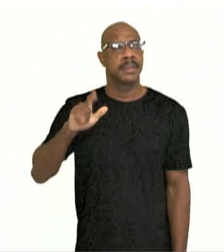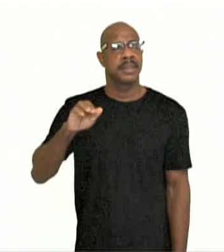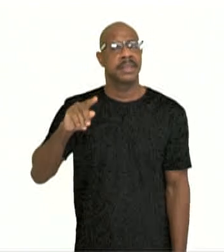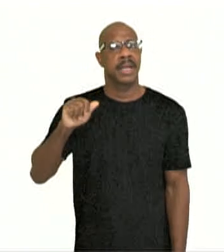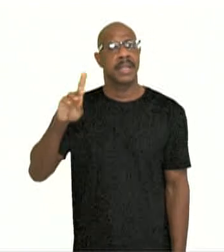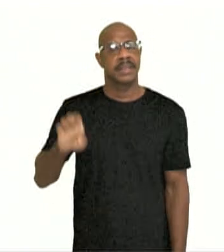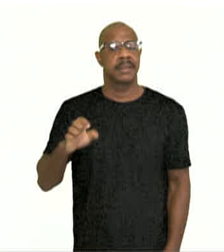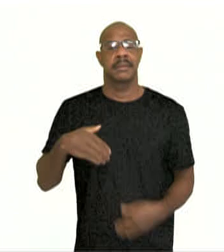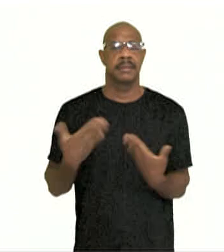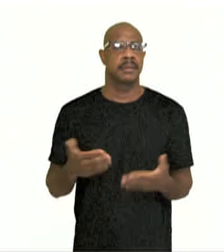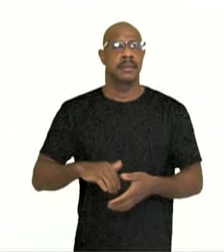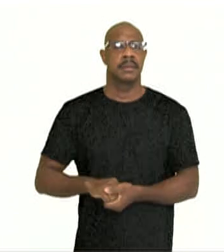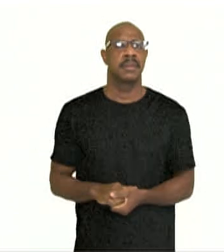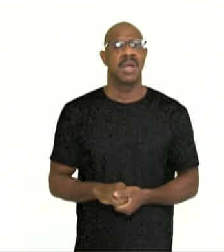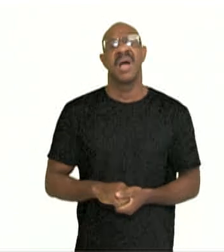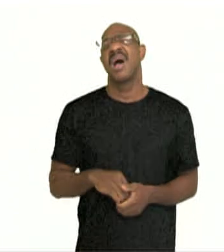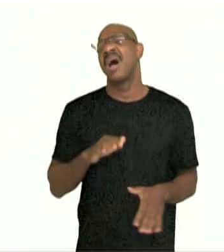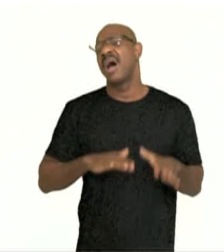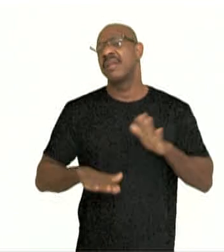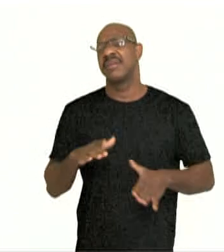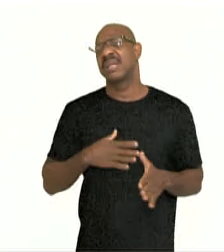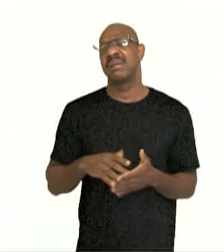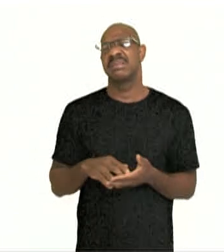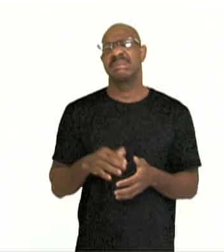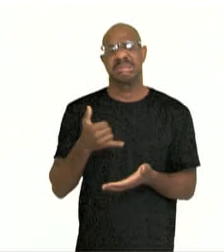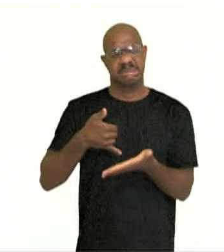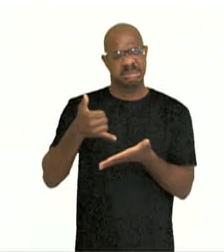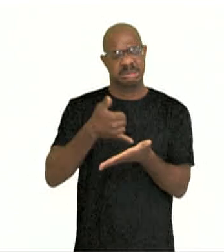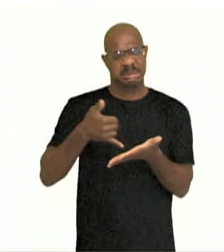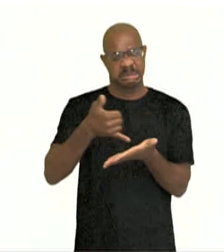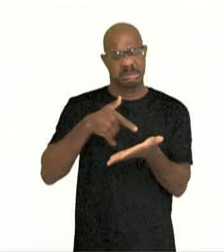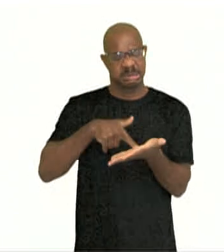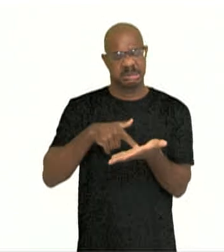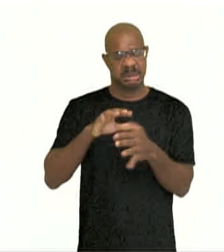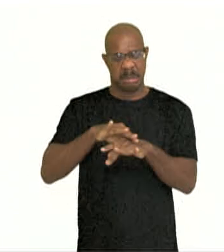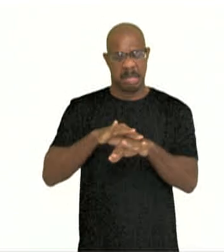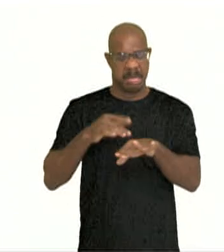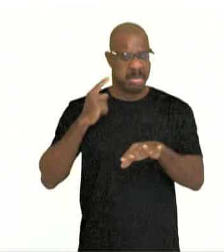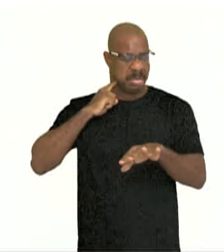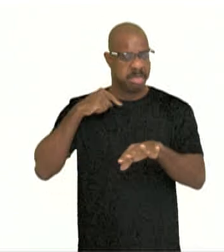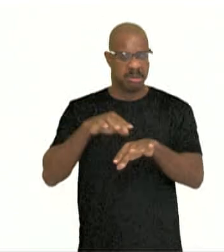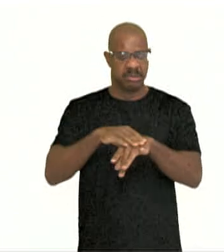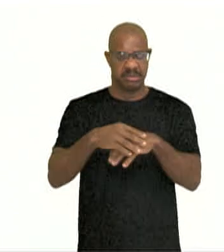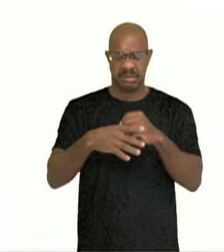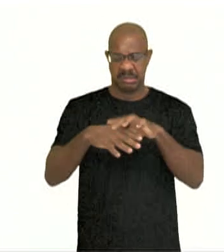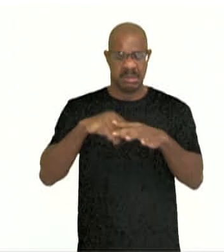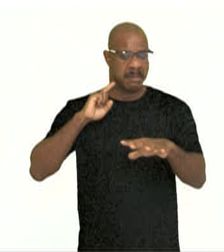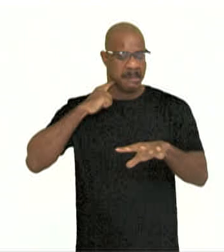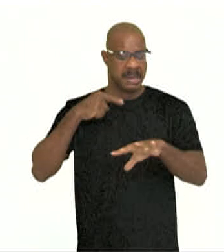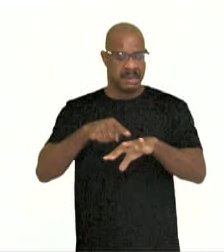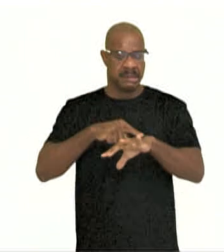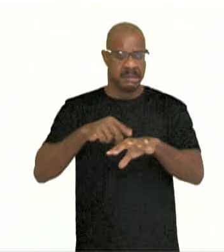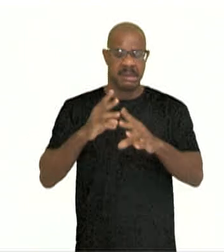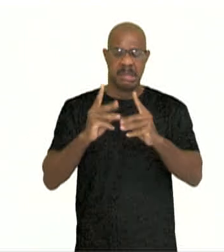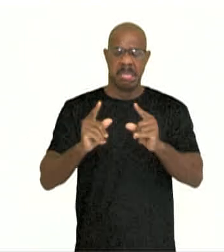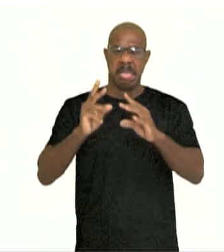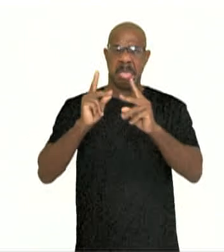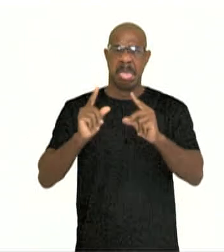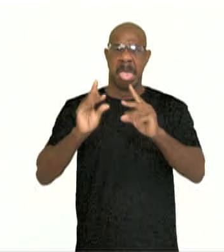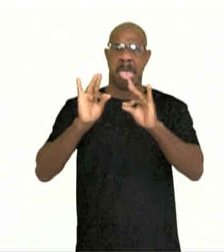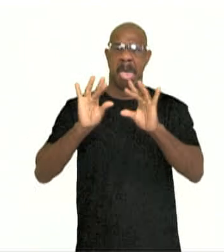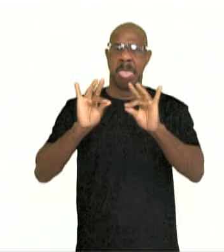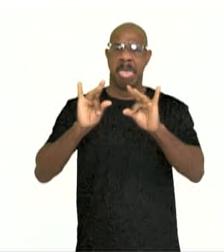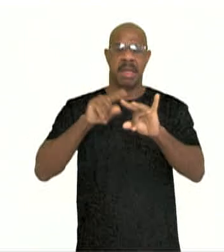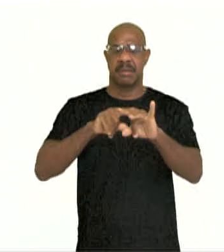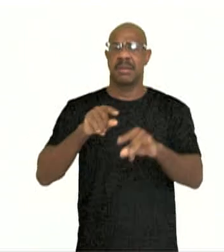tirar uma gordura, uma graxa das minhas mãos que eu me sujei e preciso usar algum